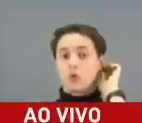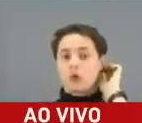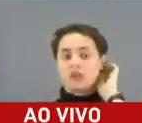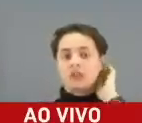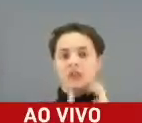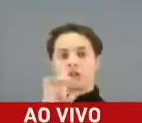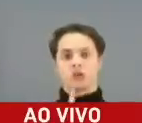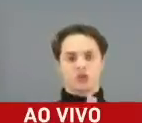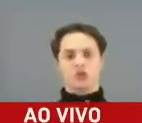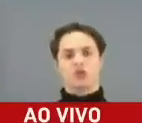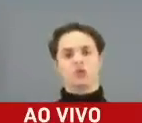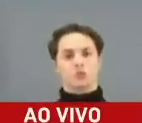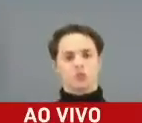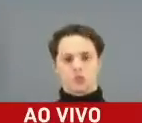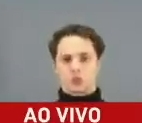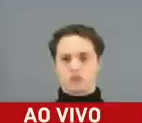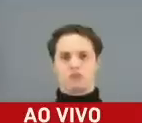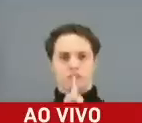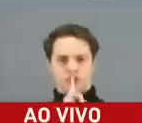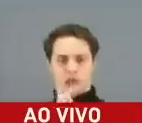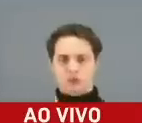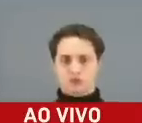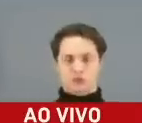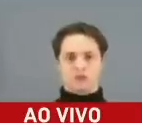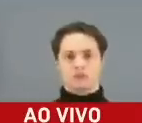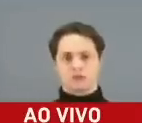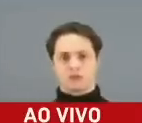utilizando-se do direito constitucional de não falar, está permanecendo em silêncio.